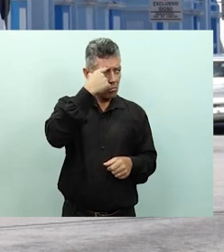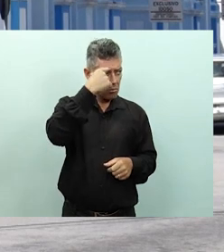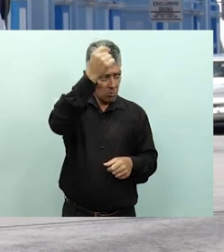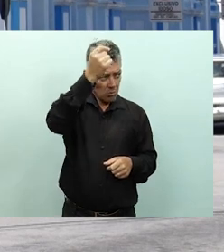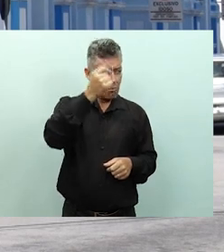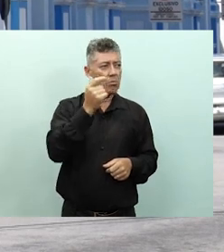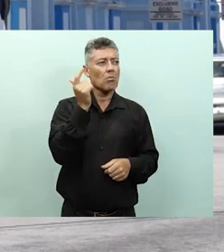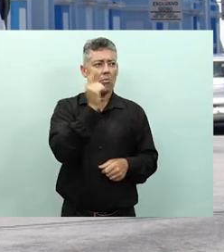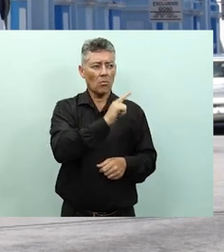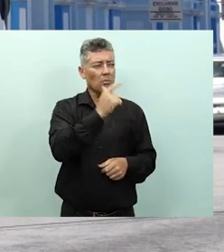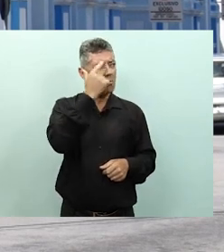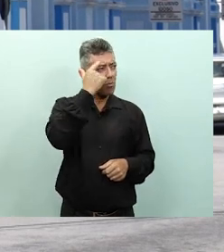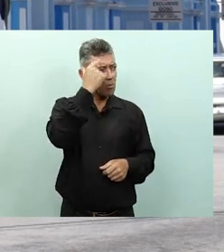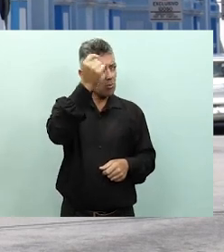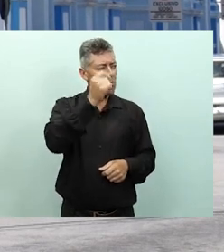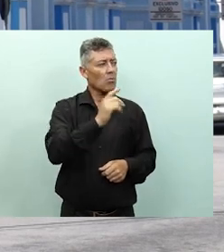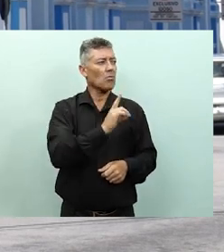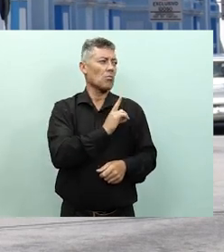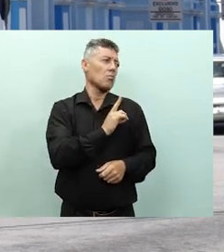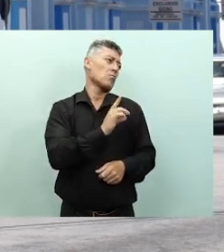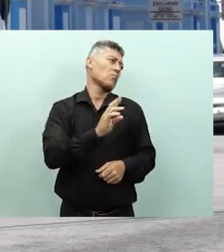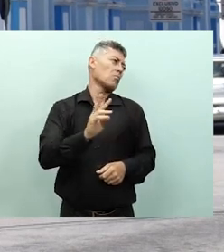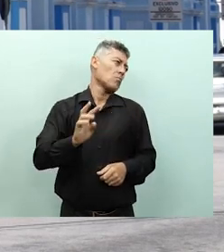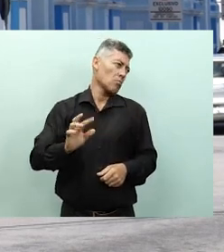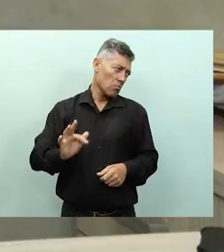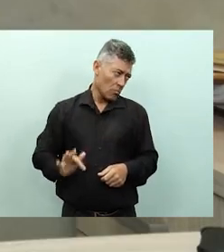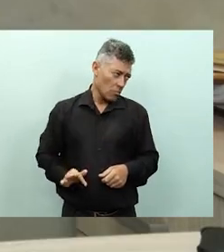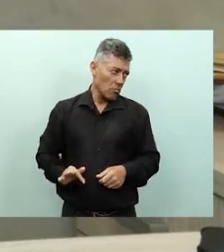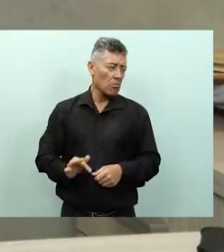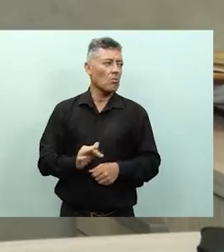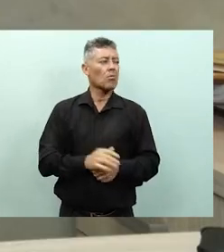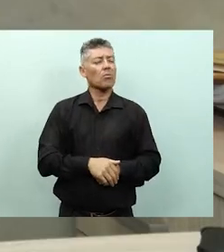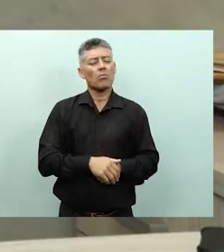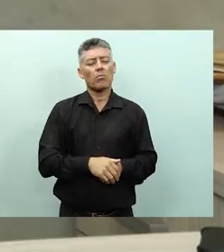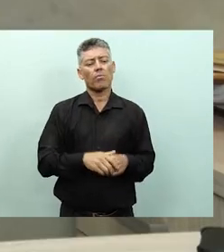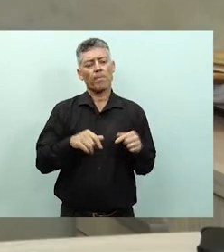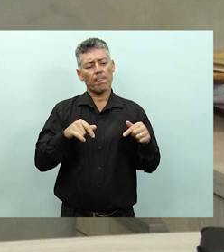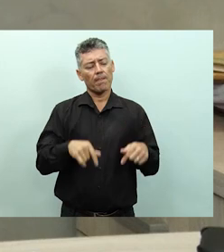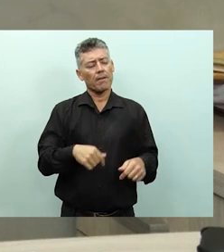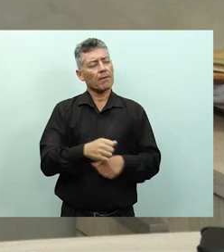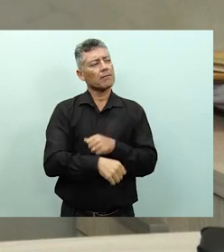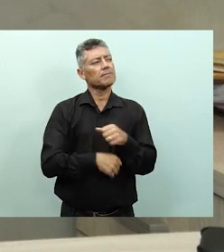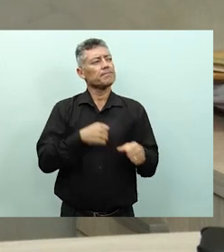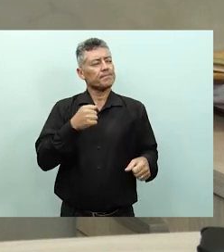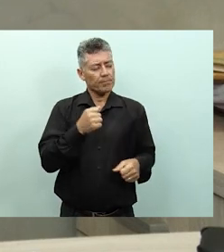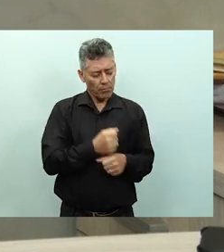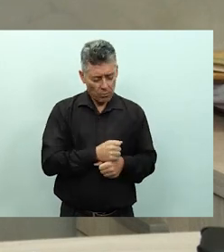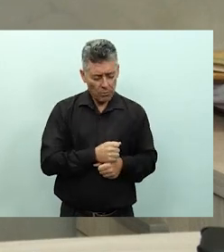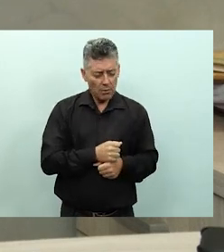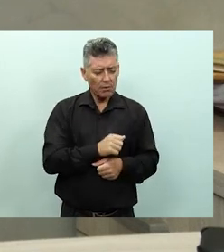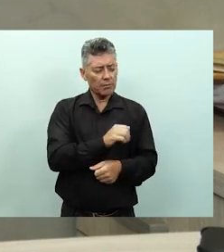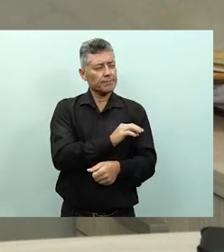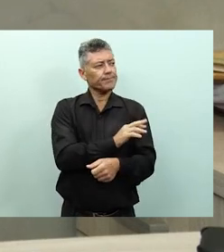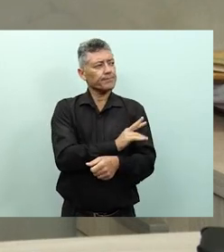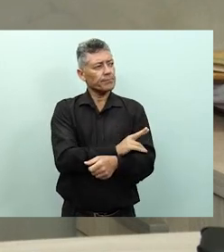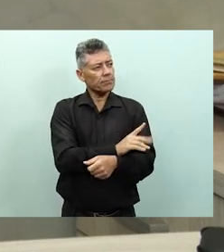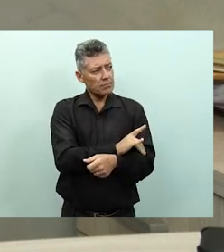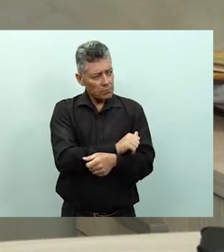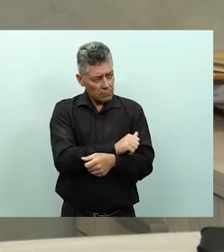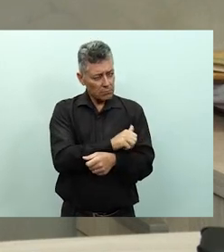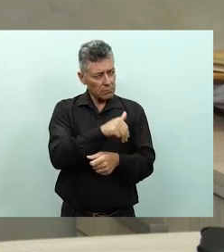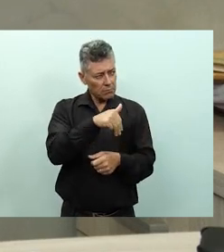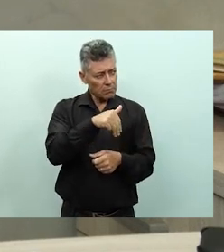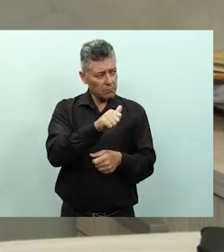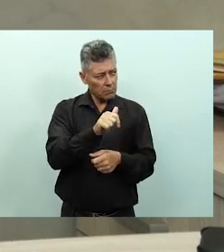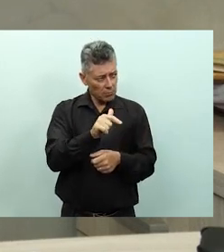candidatou e foi eleita deputada federal constituinte. Nesse ano, ainda Vilma Maia, né, porque ela era